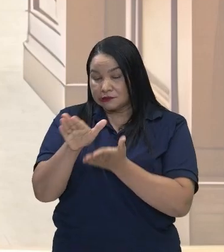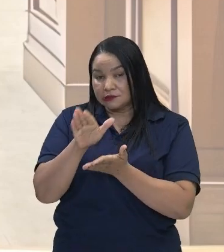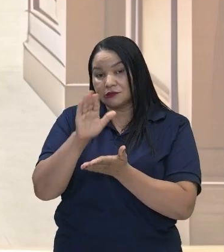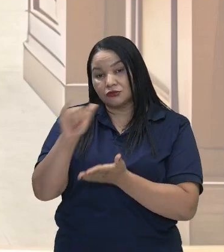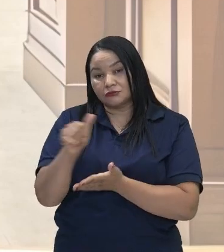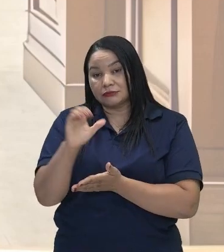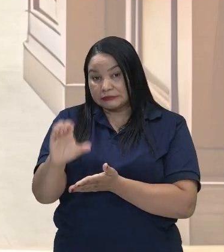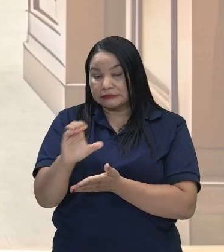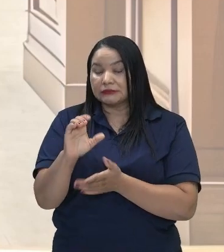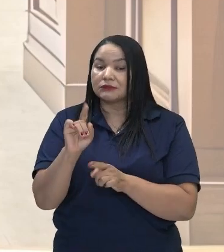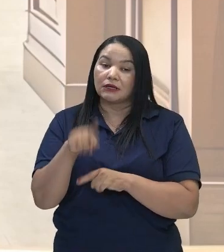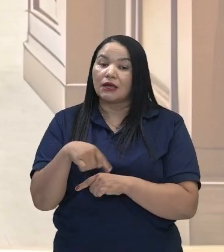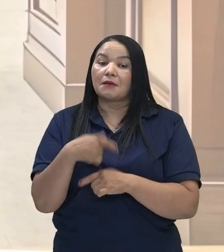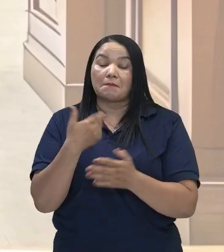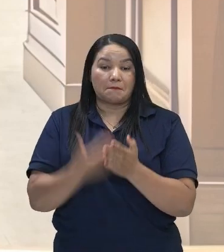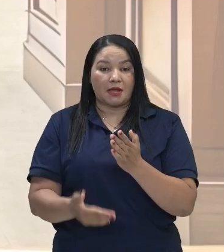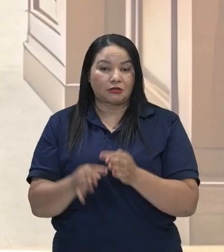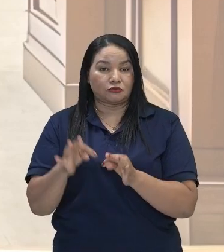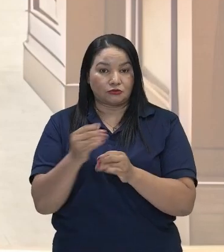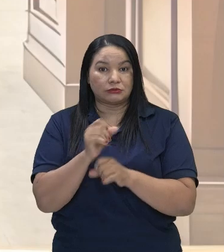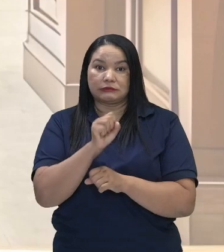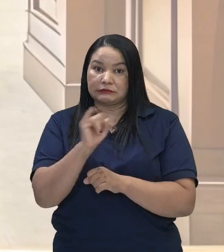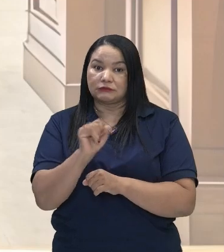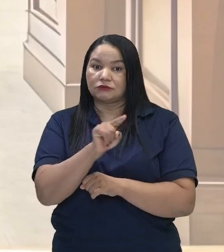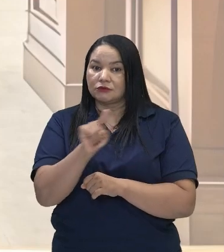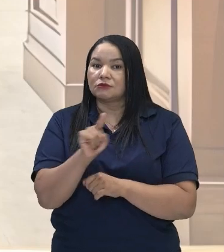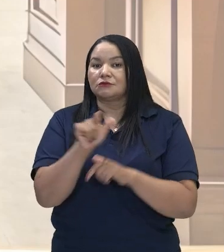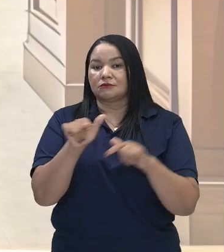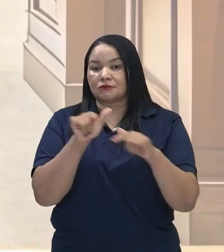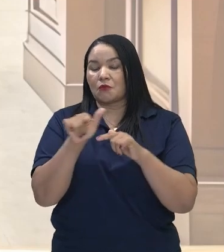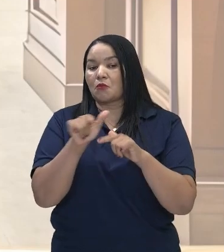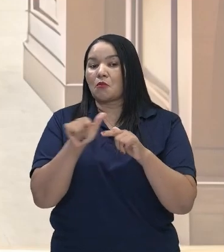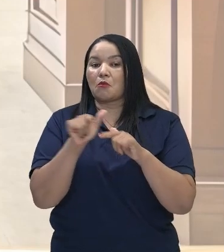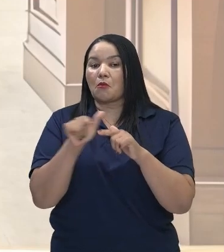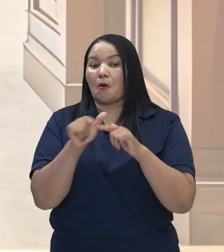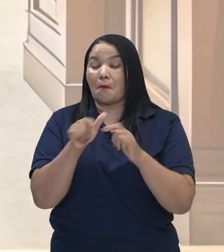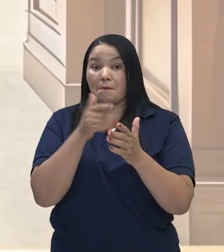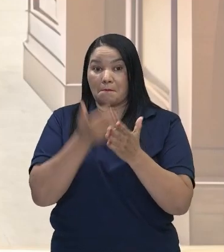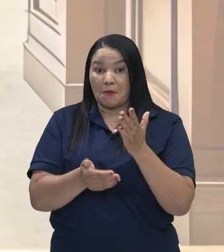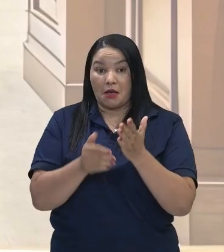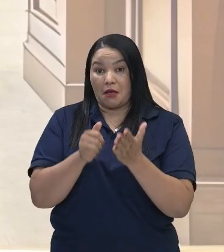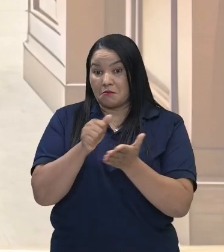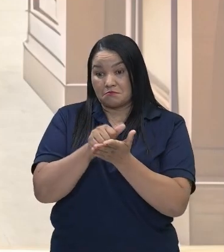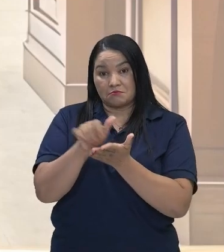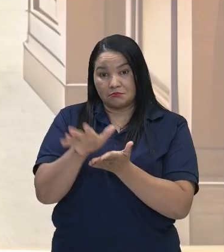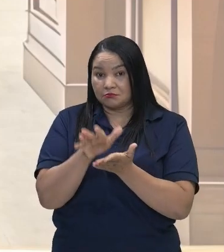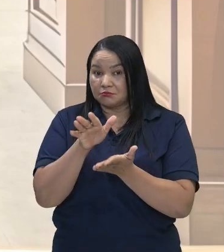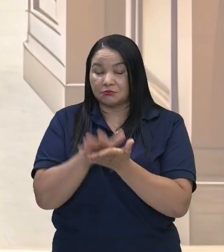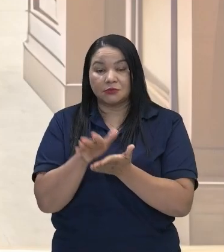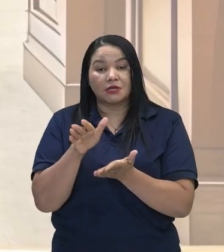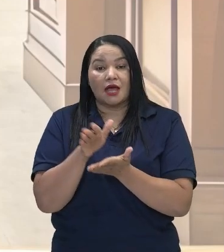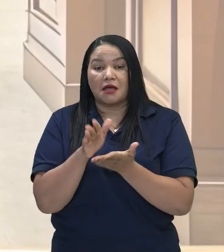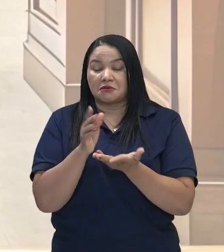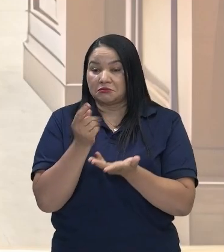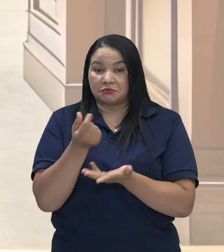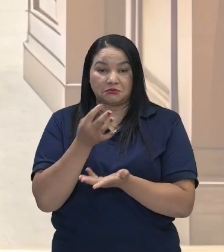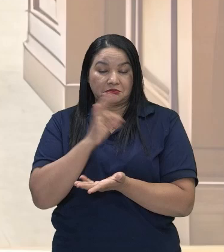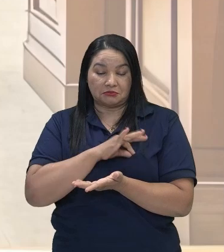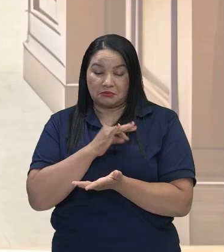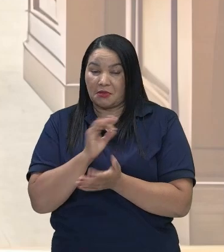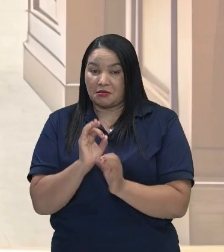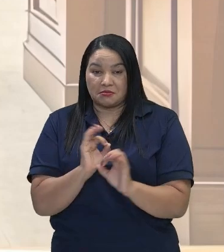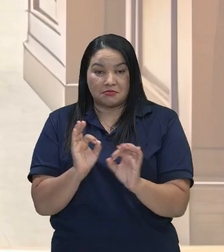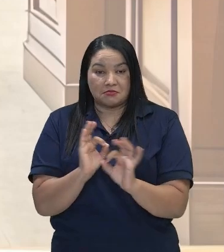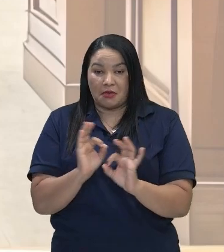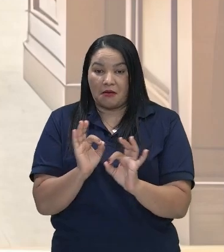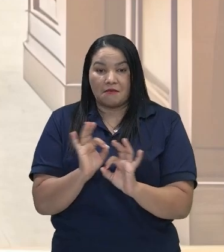porque se você, trabalhador, for demitido por justa causa, não vai ter direito a nada dos benefícios aí, que foram até aqui